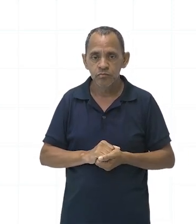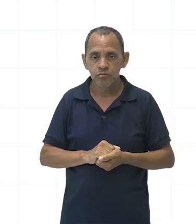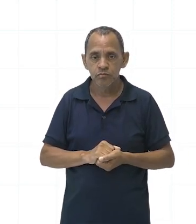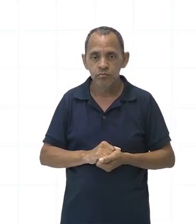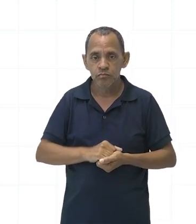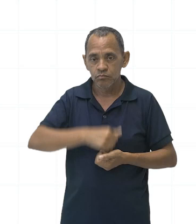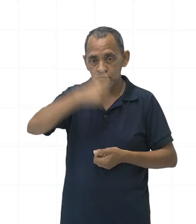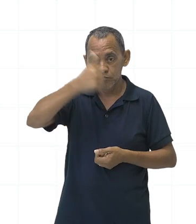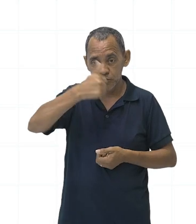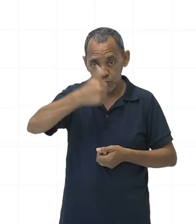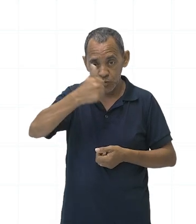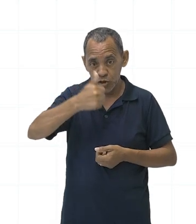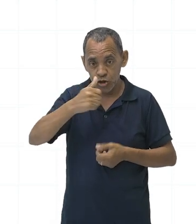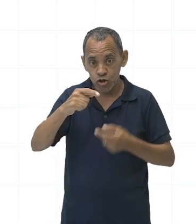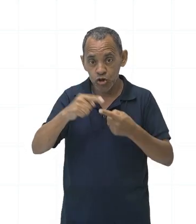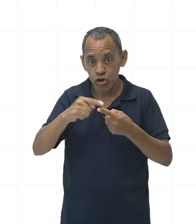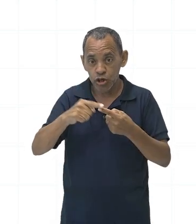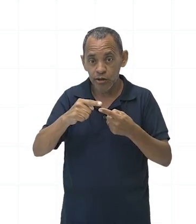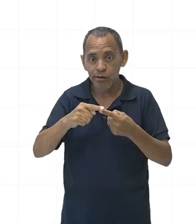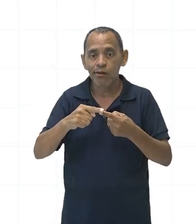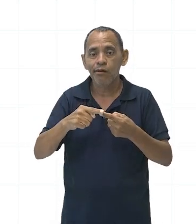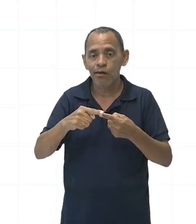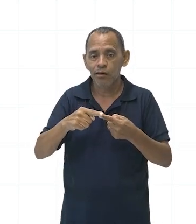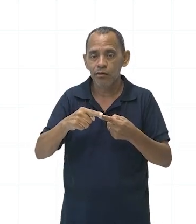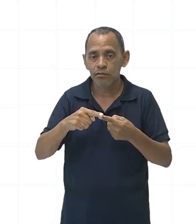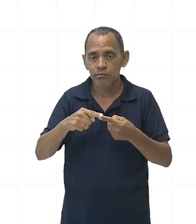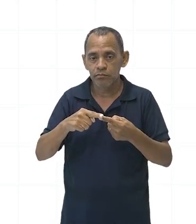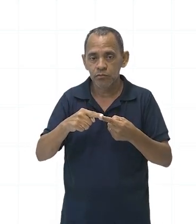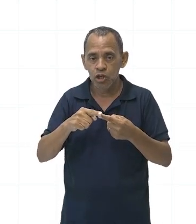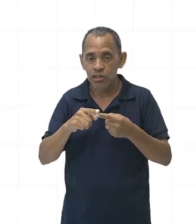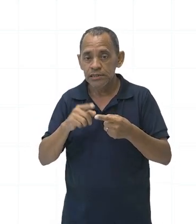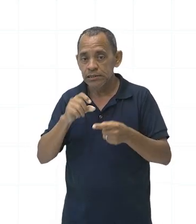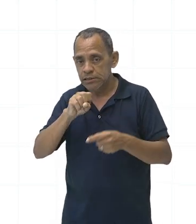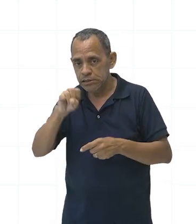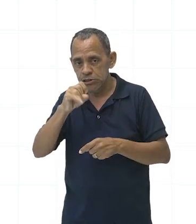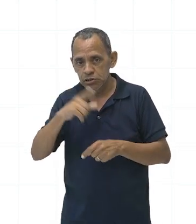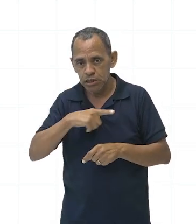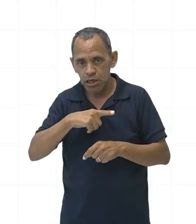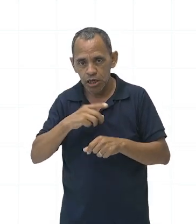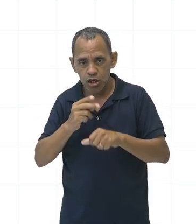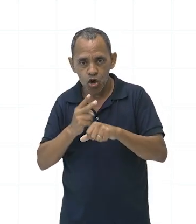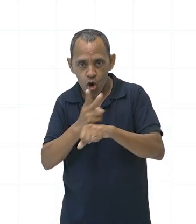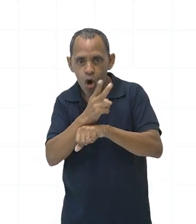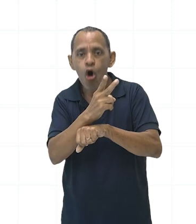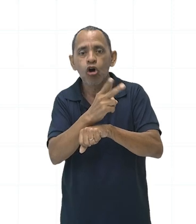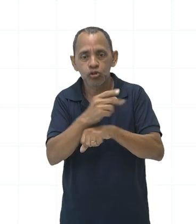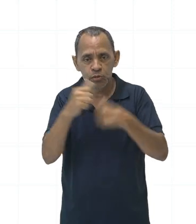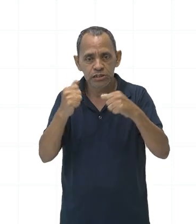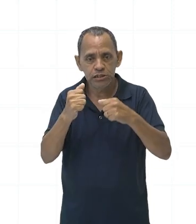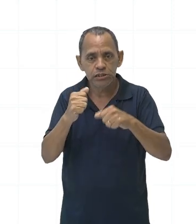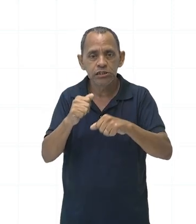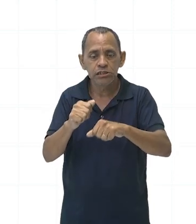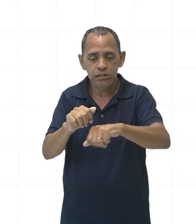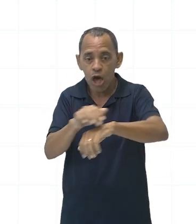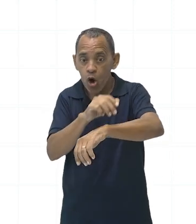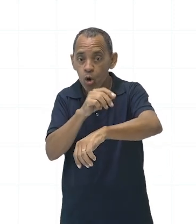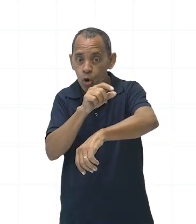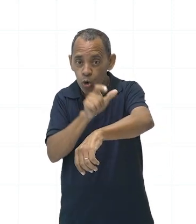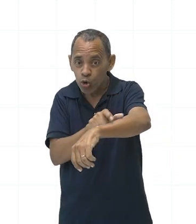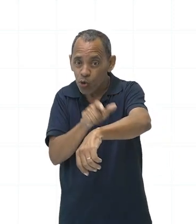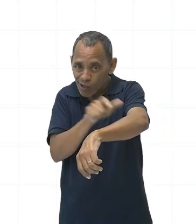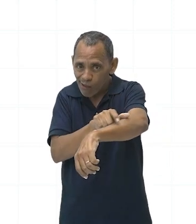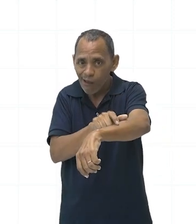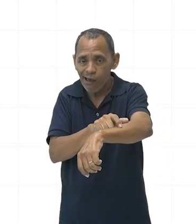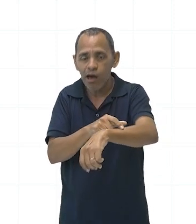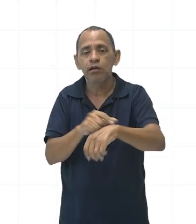primeiro passo na questão de cortes, né, é o quê? Lavar bastante com água e sabão para